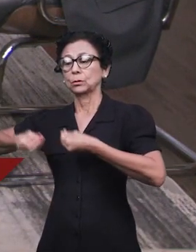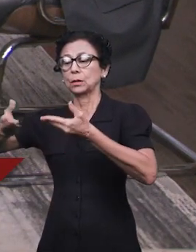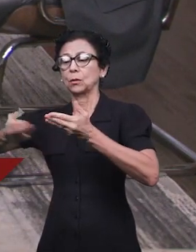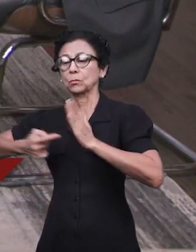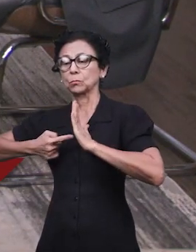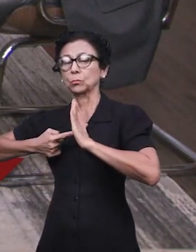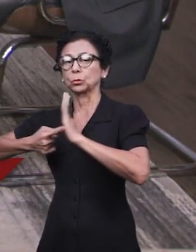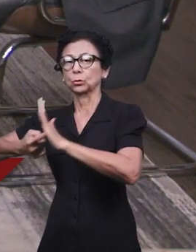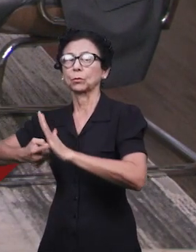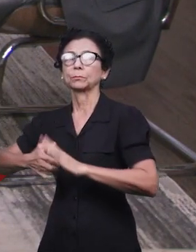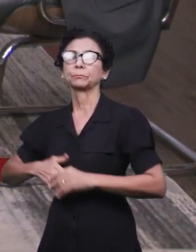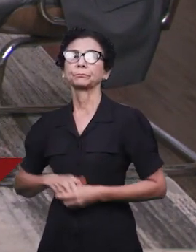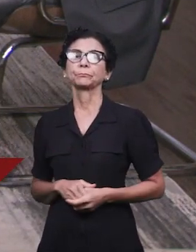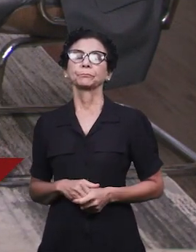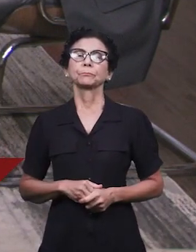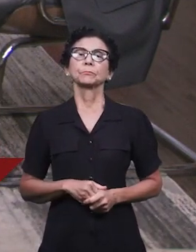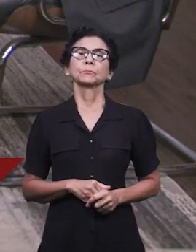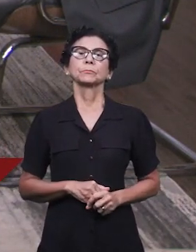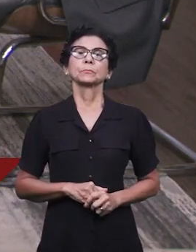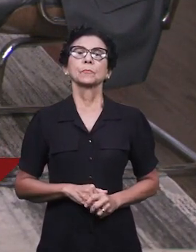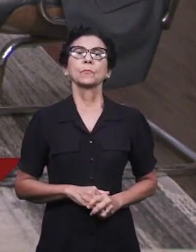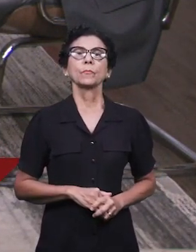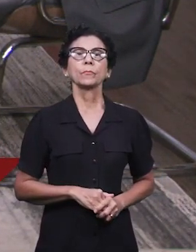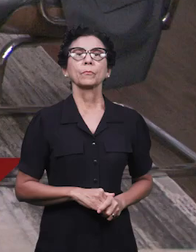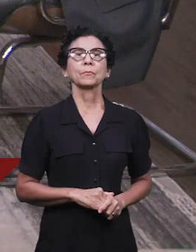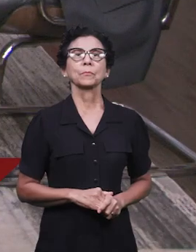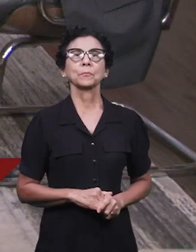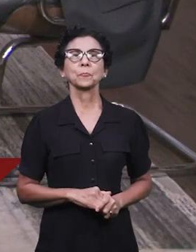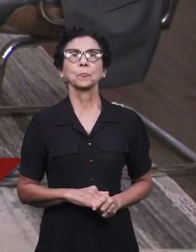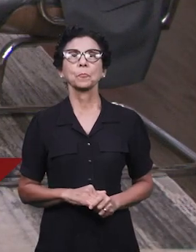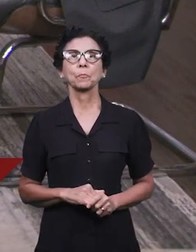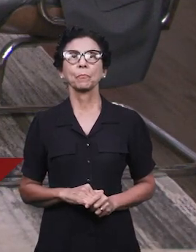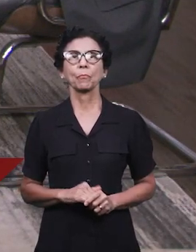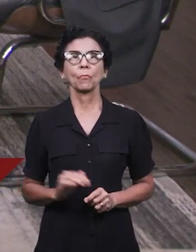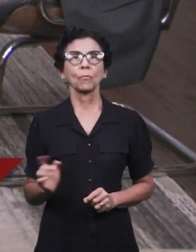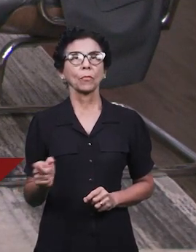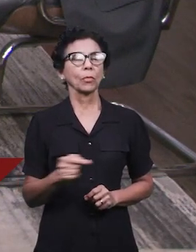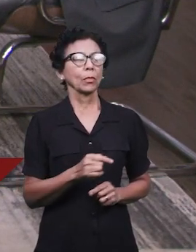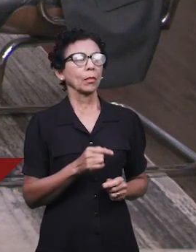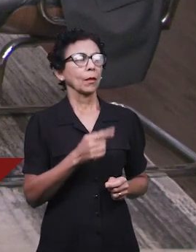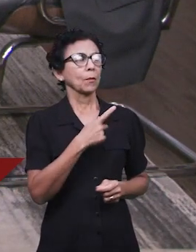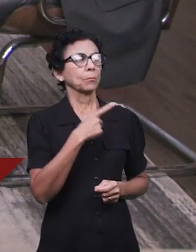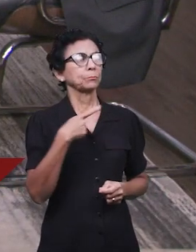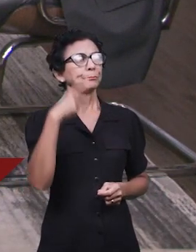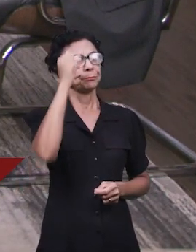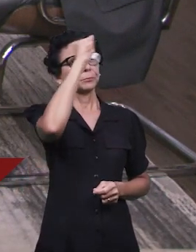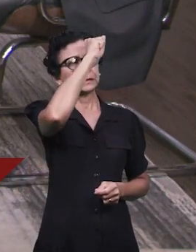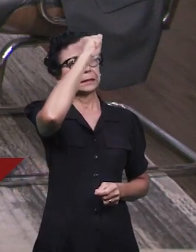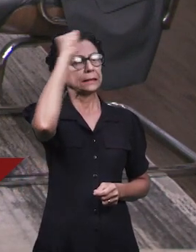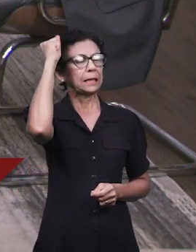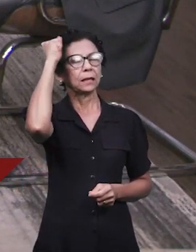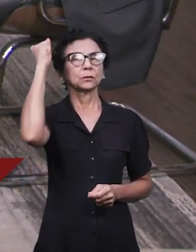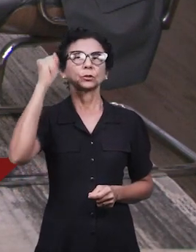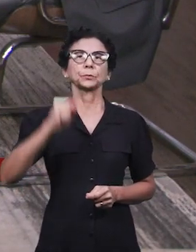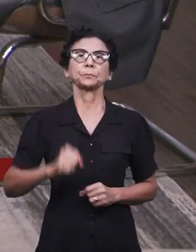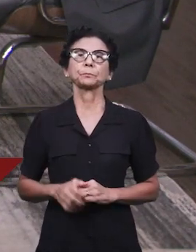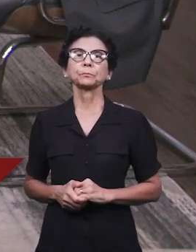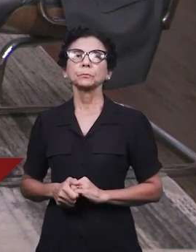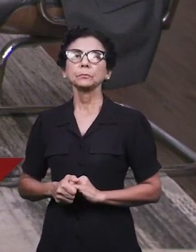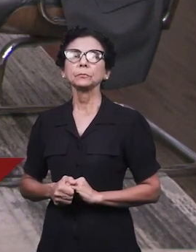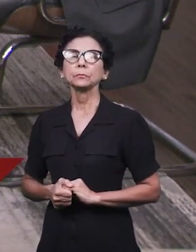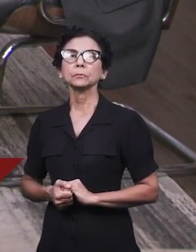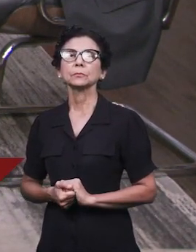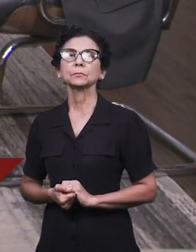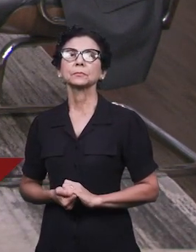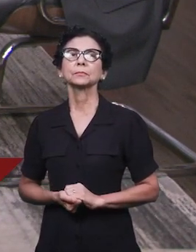Sérgio, Muito bom. A pergunta que eu colocaria para você aqui agora o texto